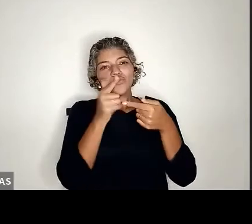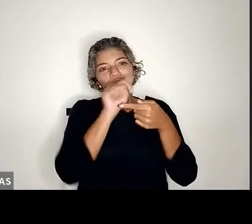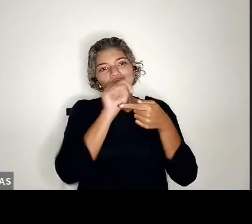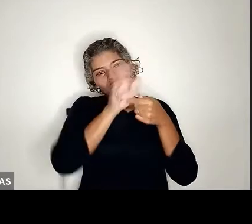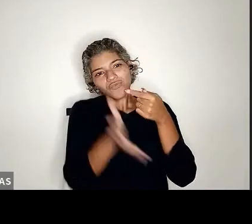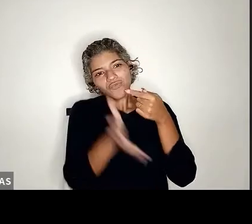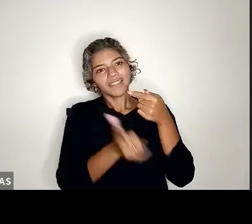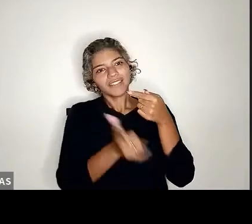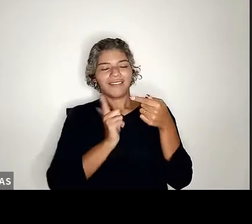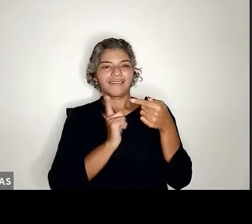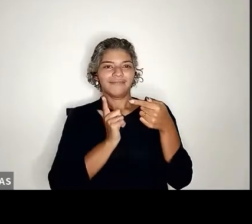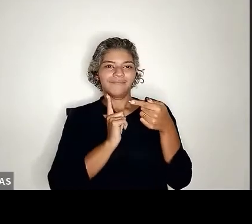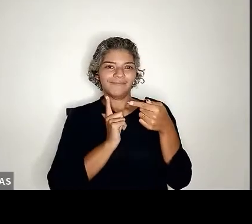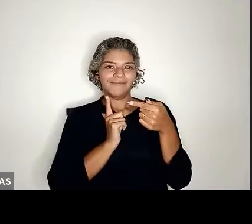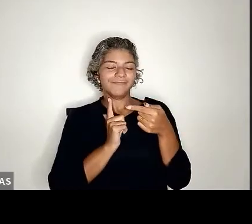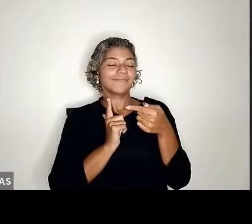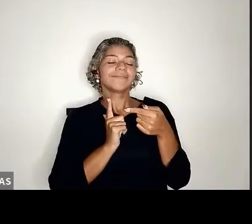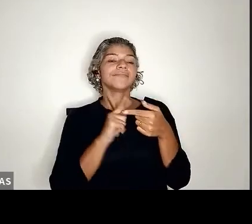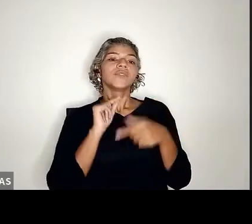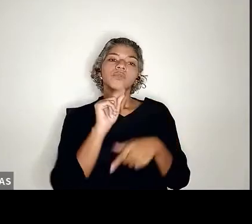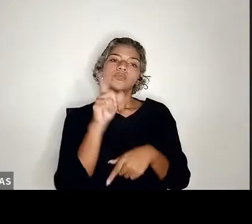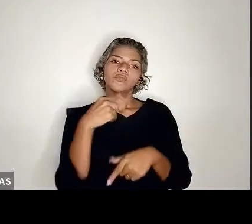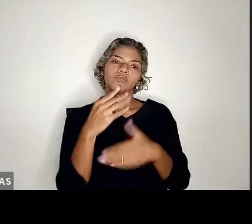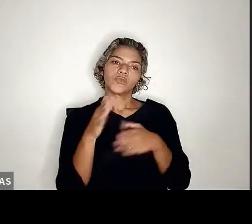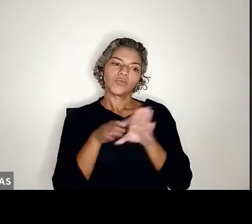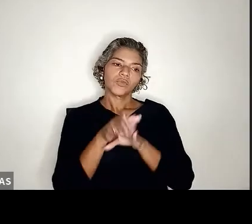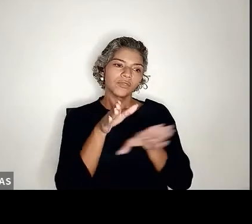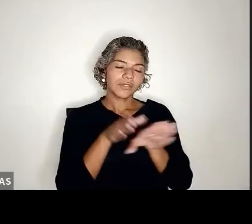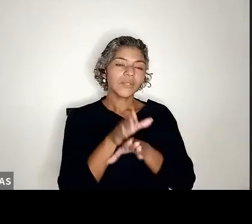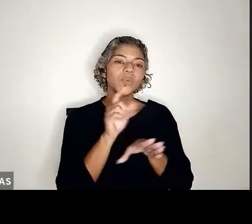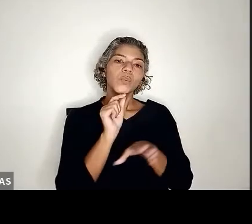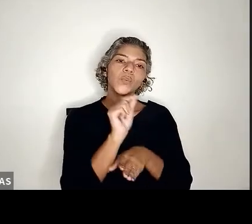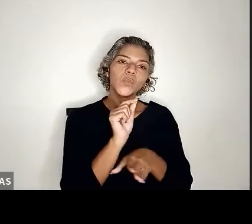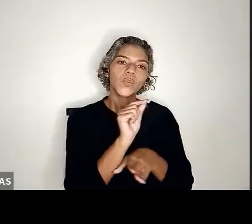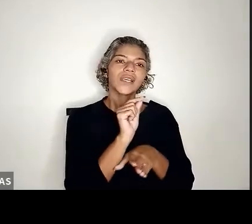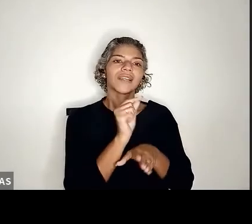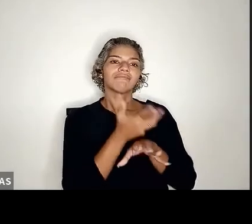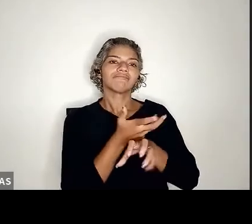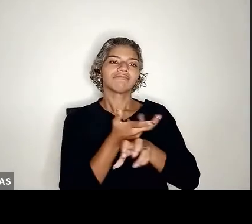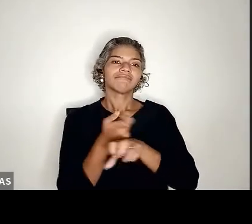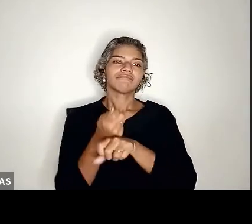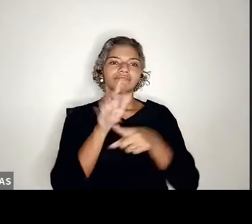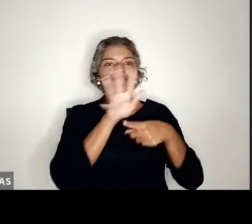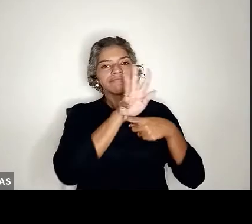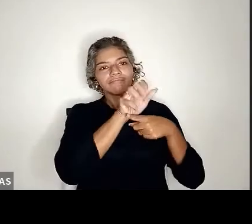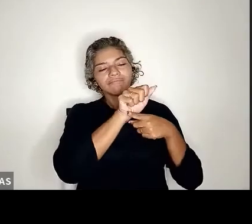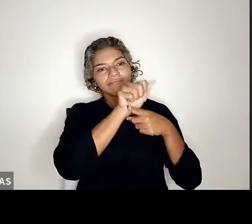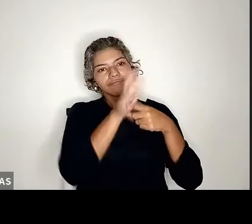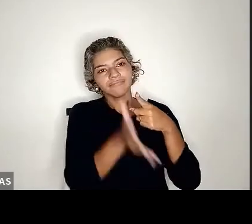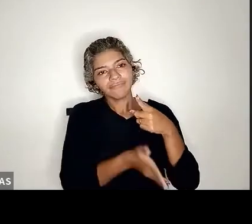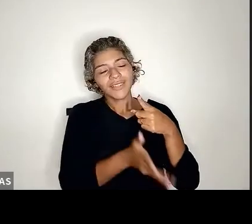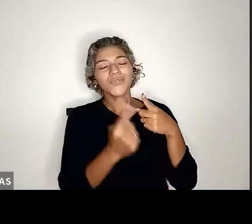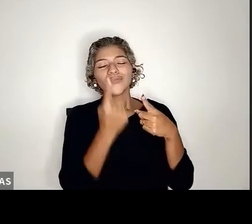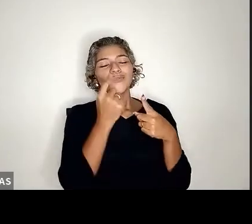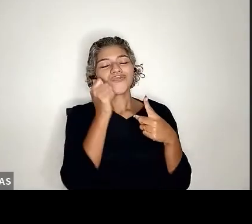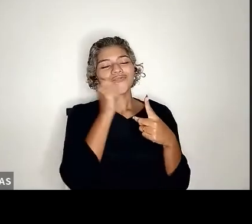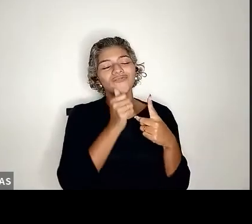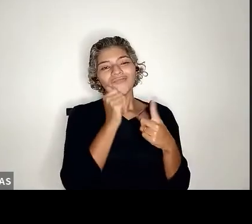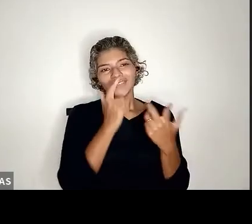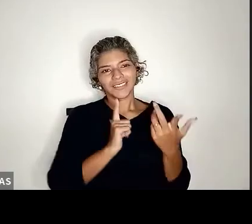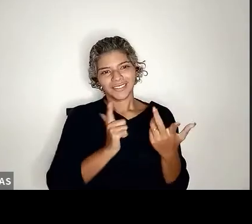estamos sempre orientados por uma perspectiva da interseccionalidade. O que nos leva sempre a qualquer proposta que a gente está fazendo é